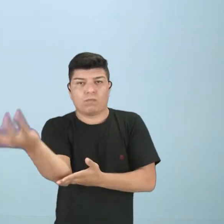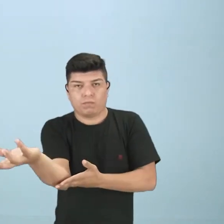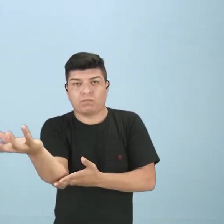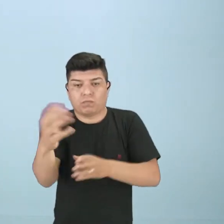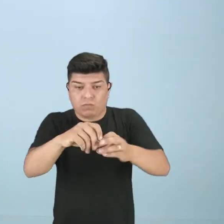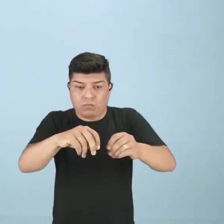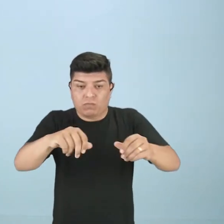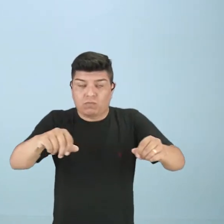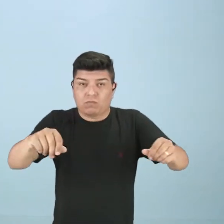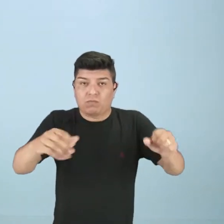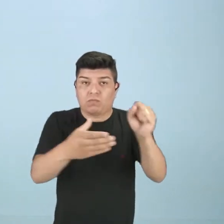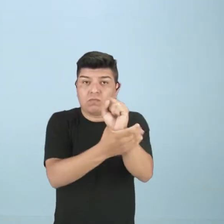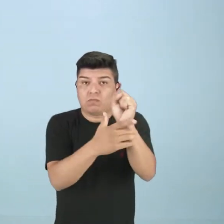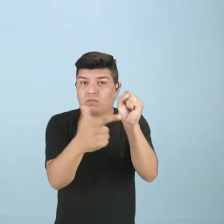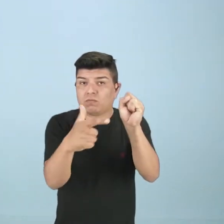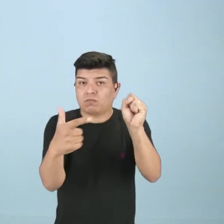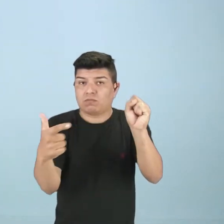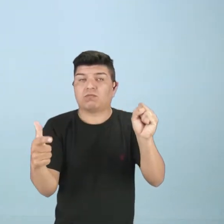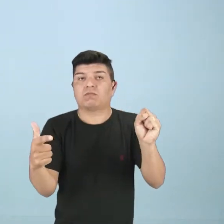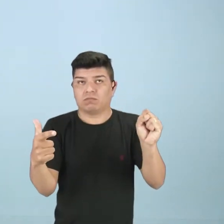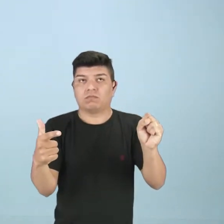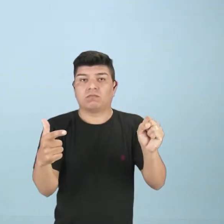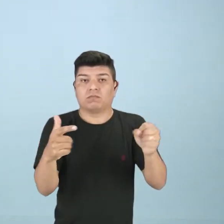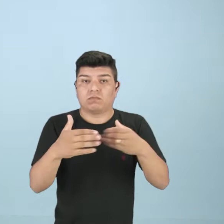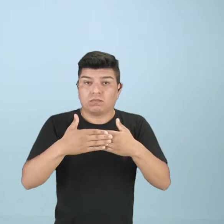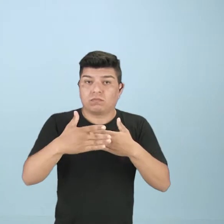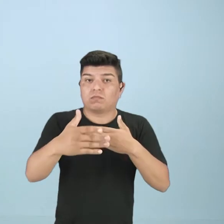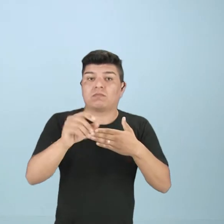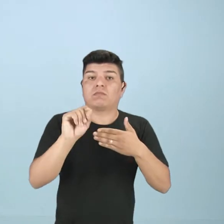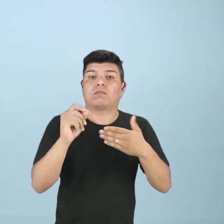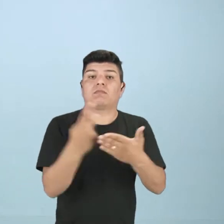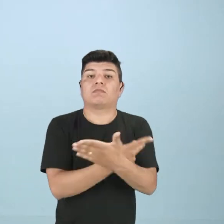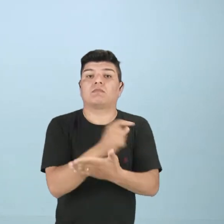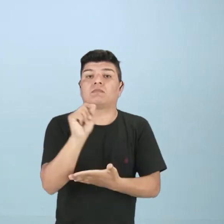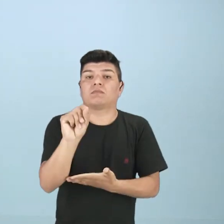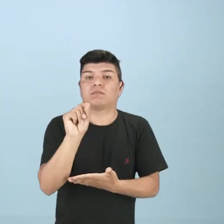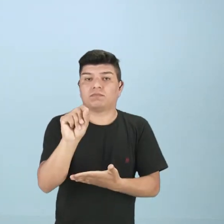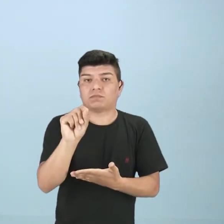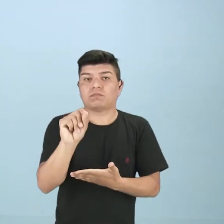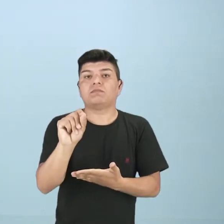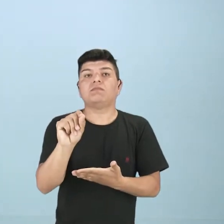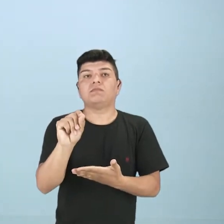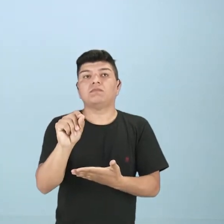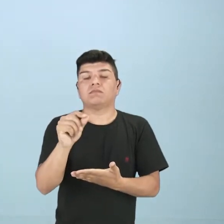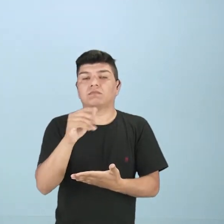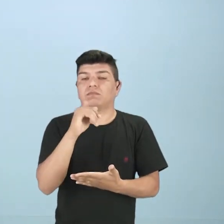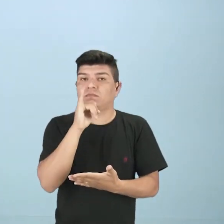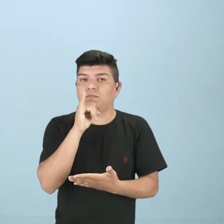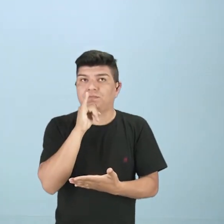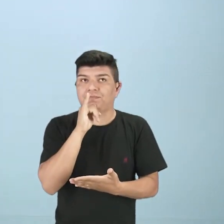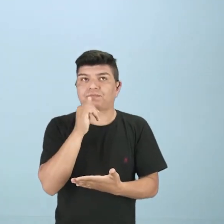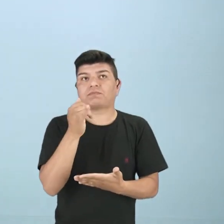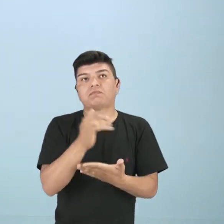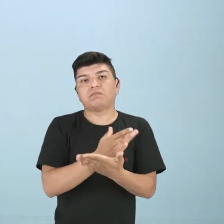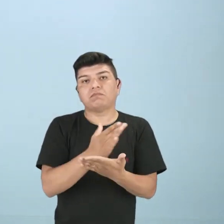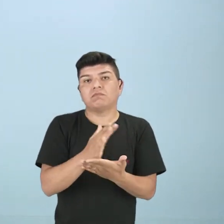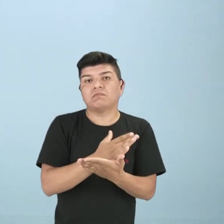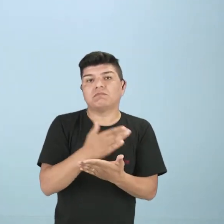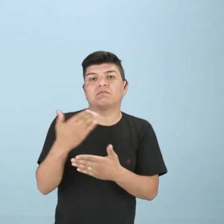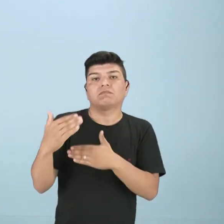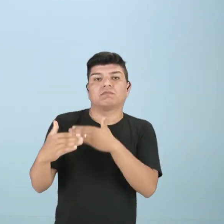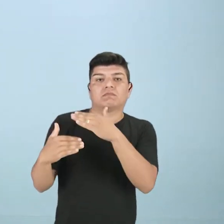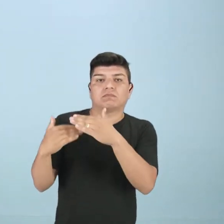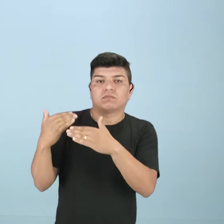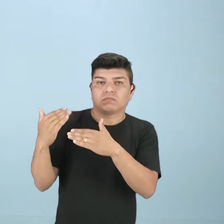desprotegido. E a partir disso aí, o que vai acontecer? Né, quando acontece assim, algum processo